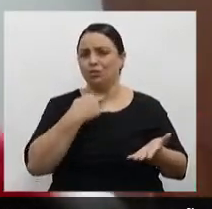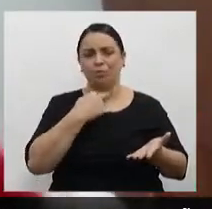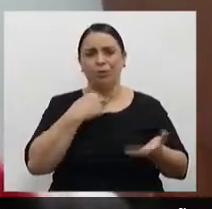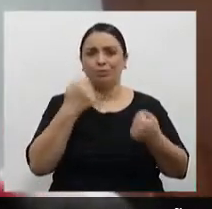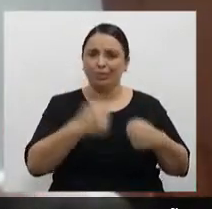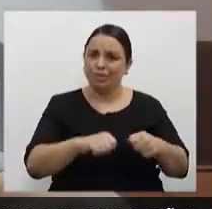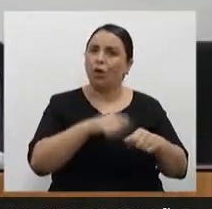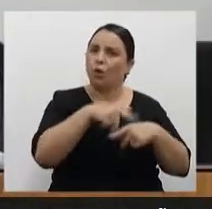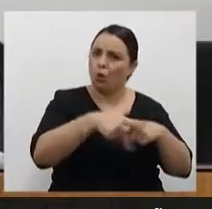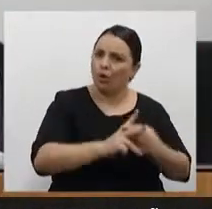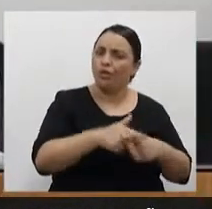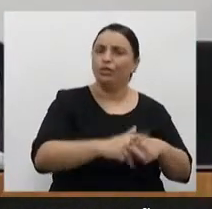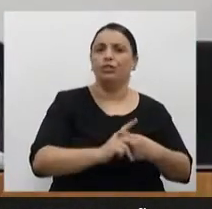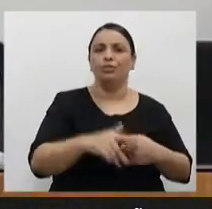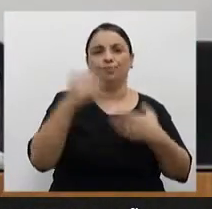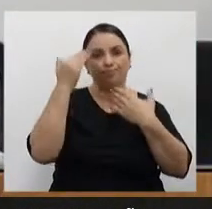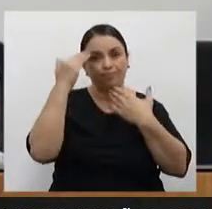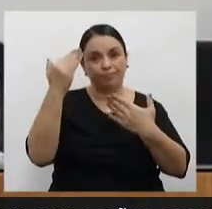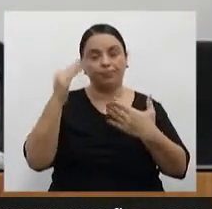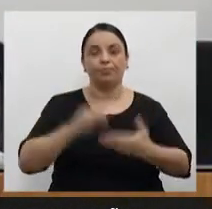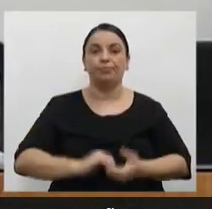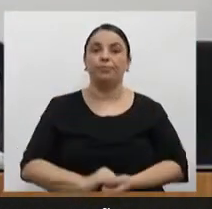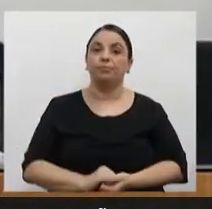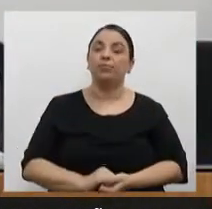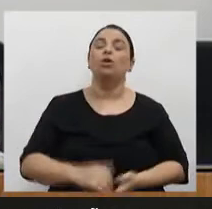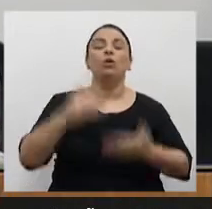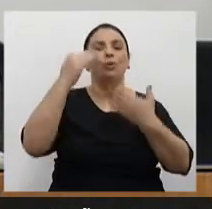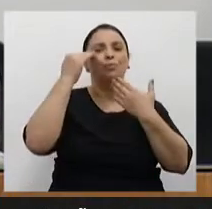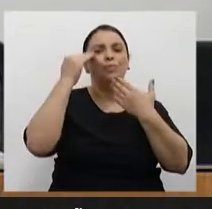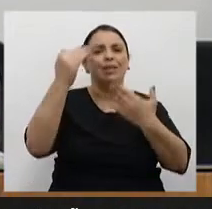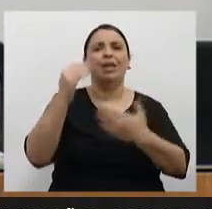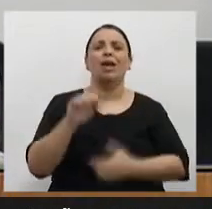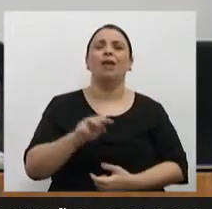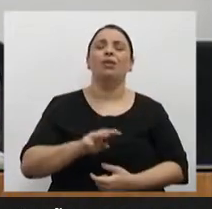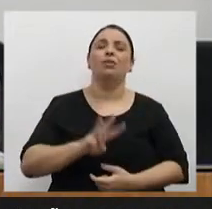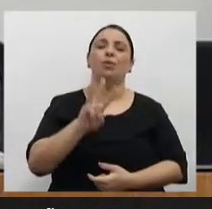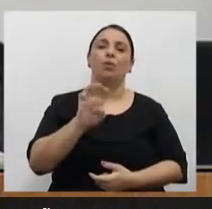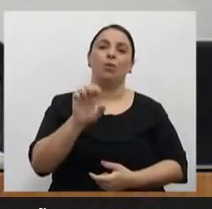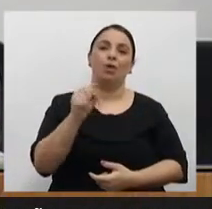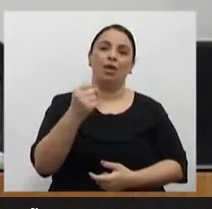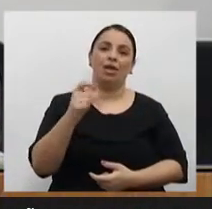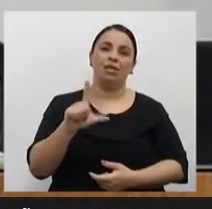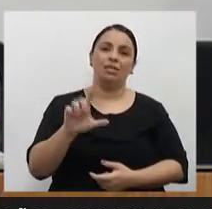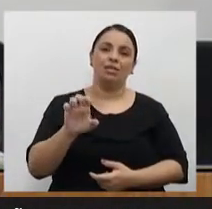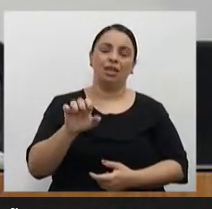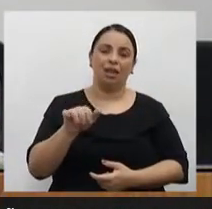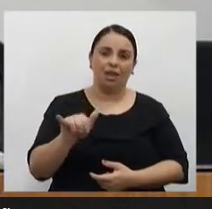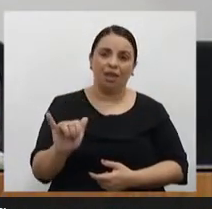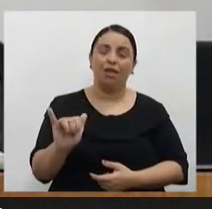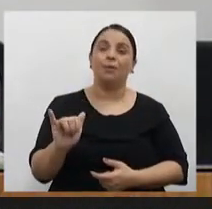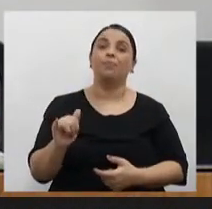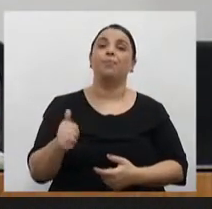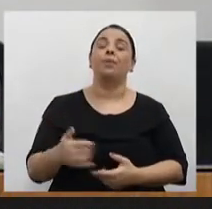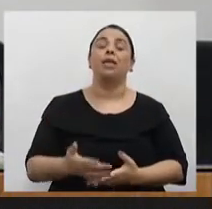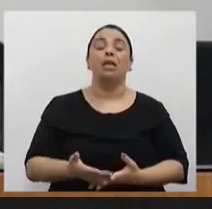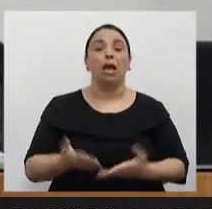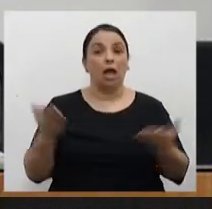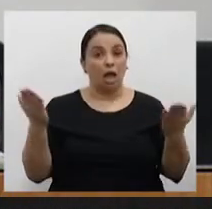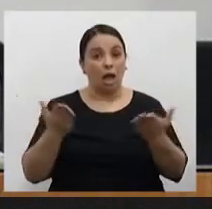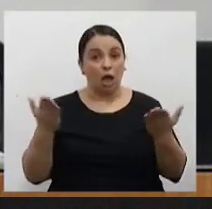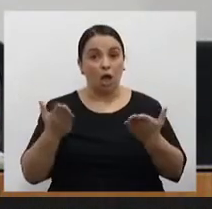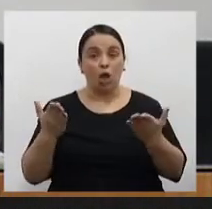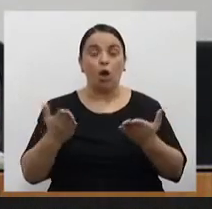obrigado. Obrigado, Wesley, nosso coordenador. Muito obrigado pela fala. Vamos passar agora para os